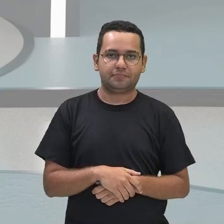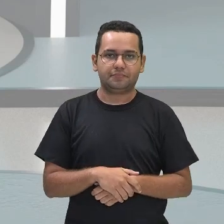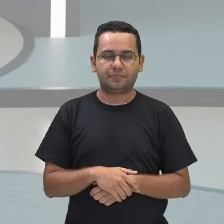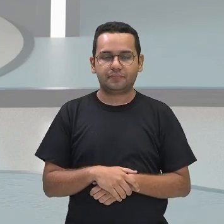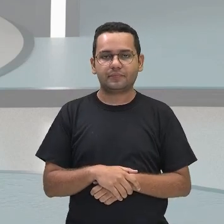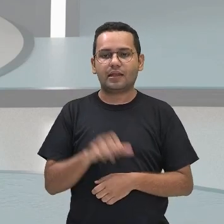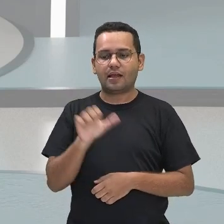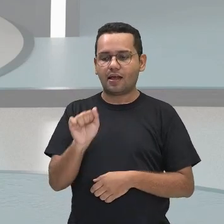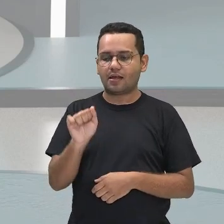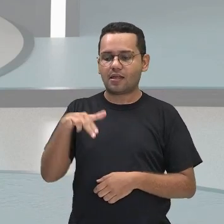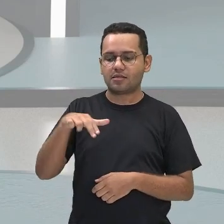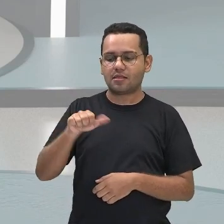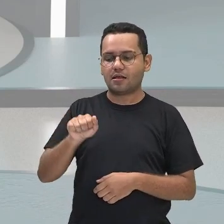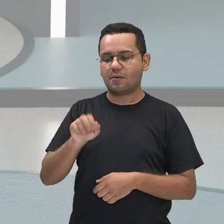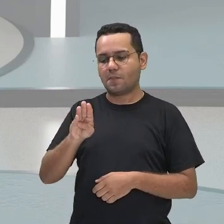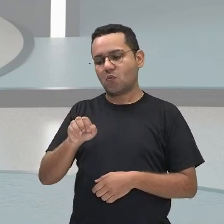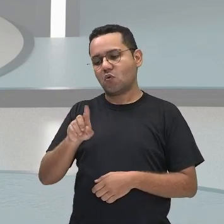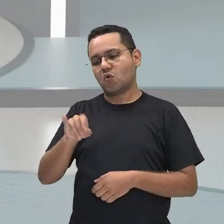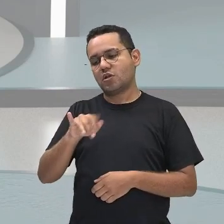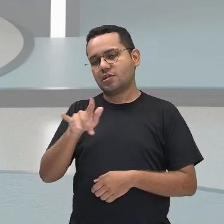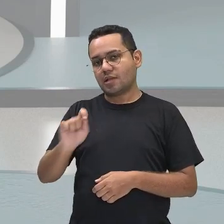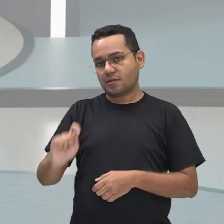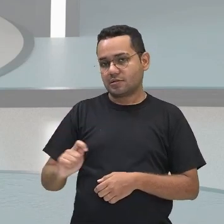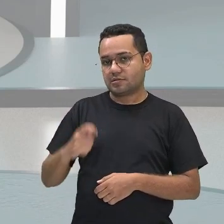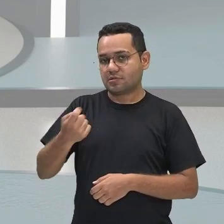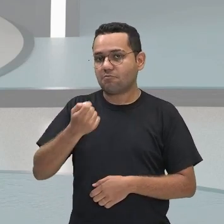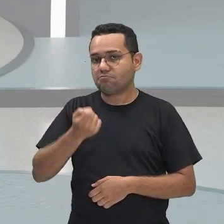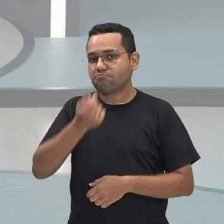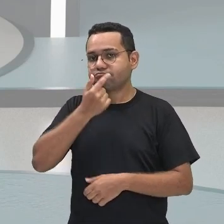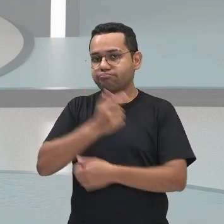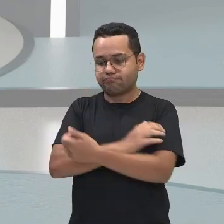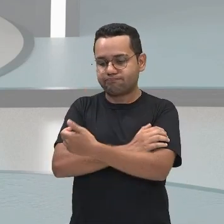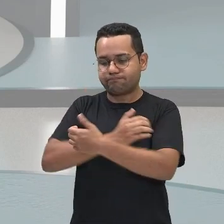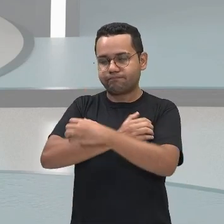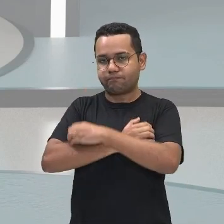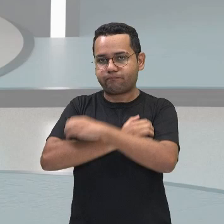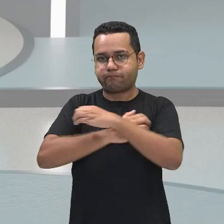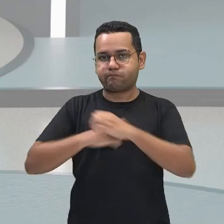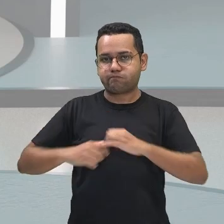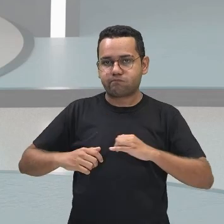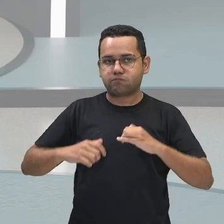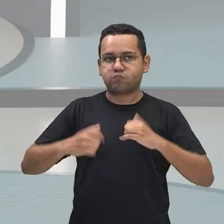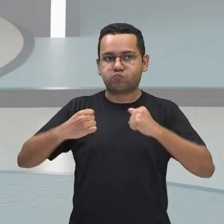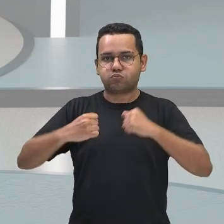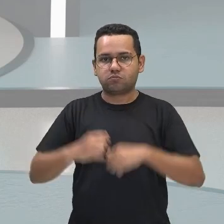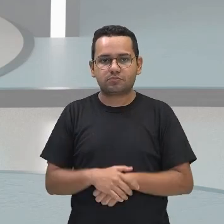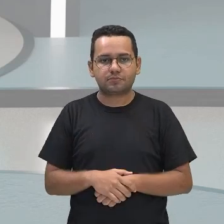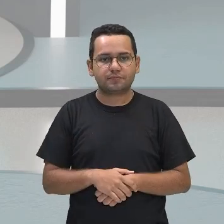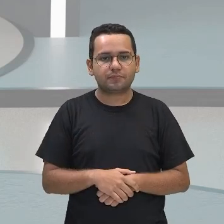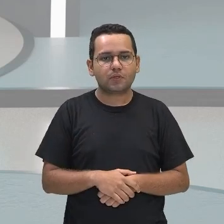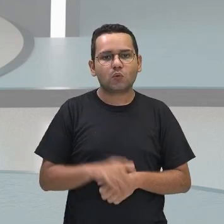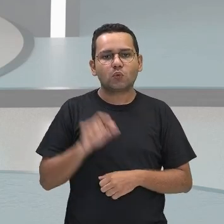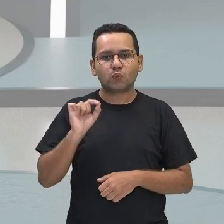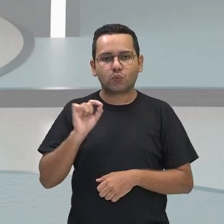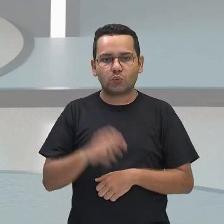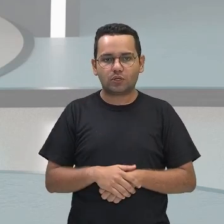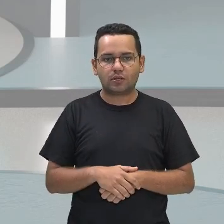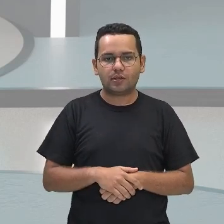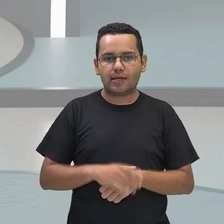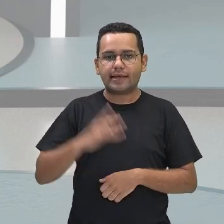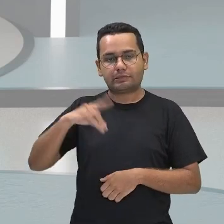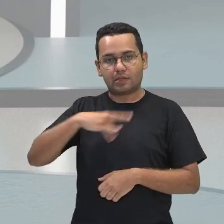anabolizantes agem como anabólicos da testosterona, aumentam a massa muscular, a